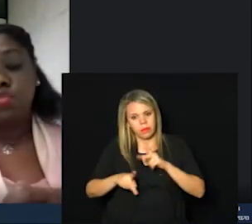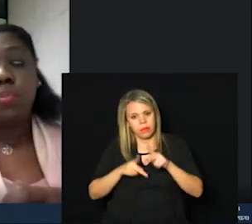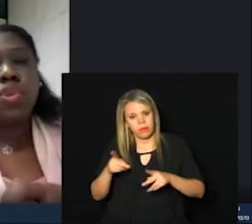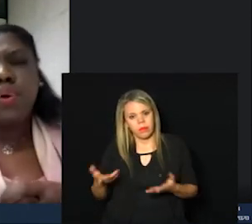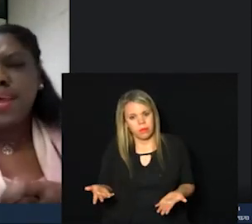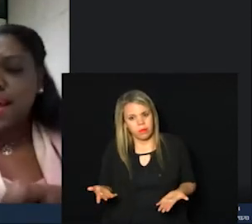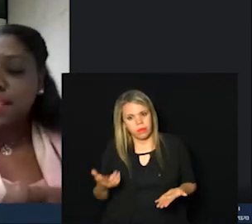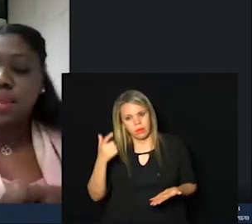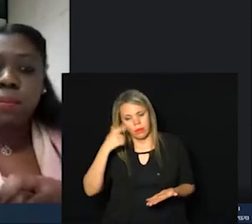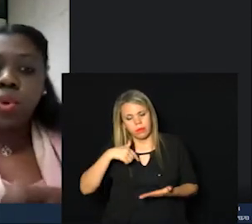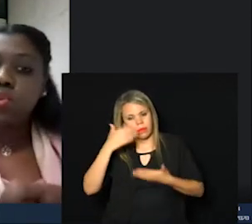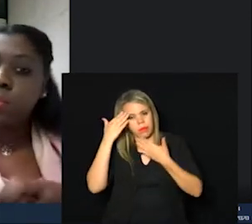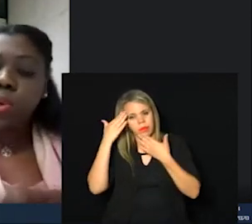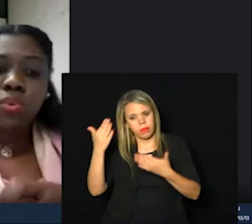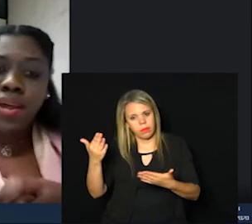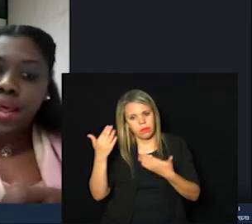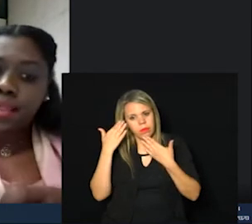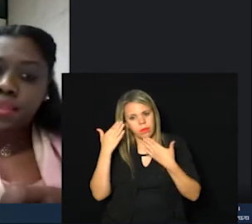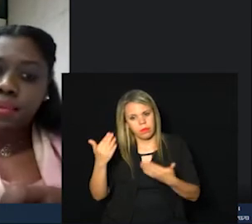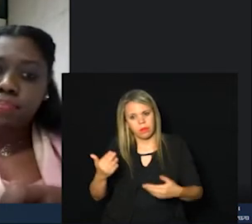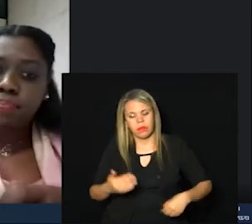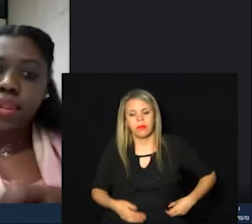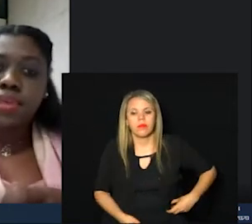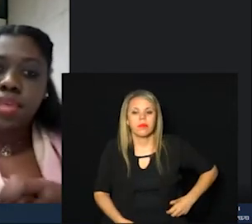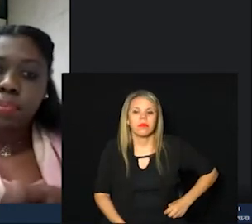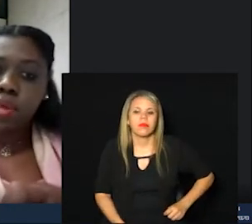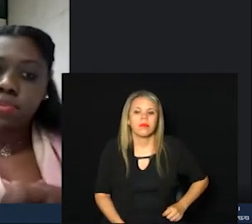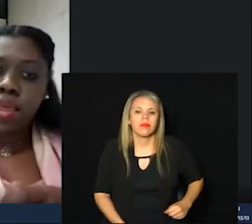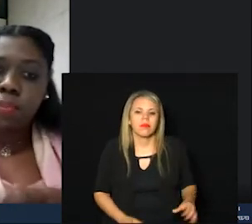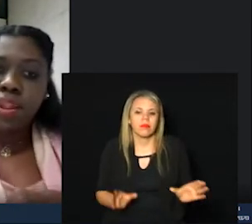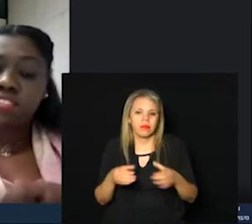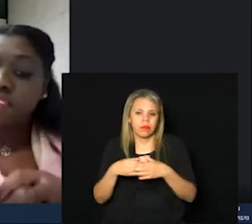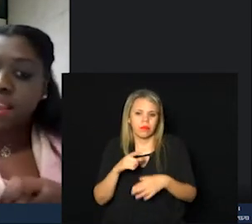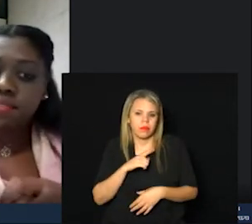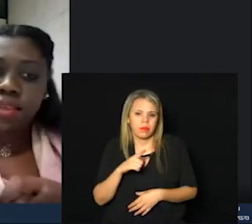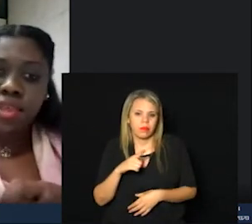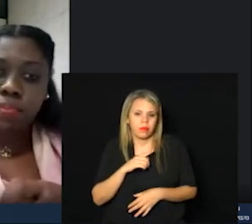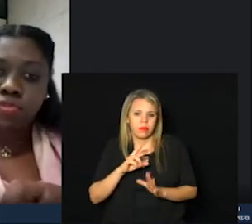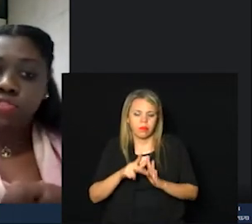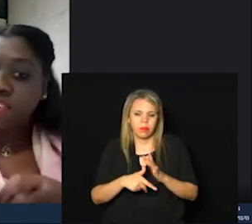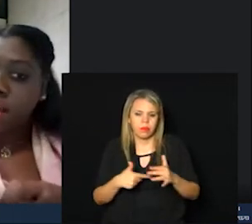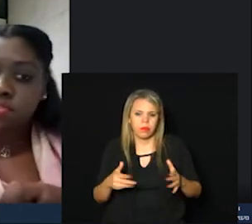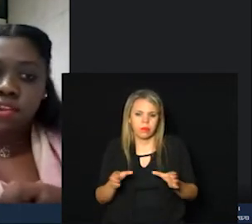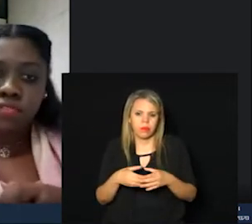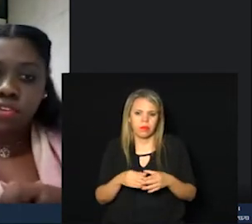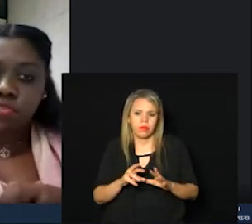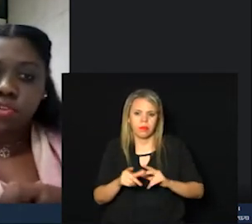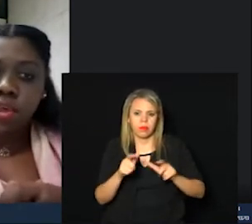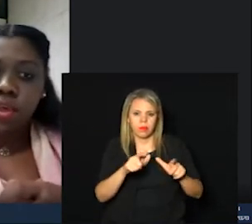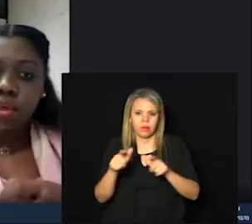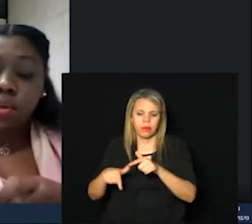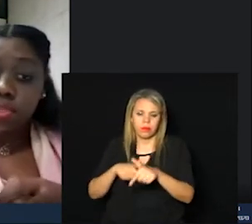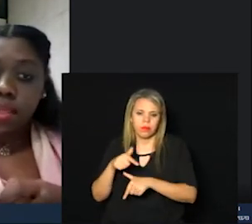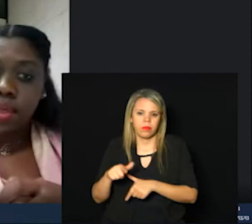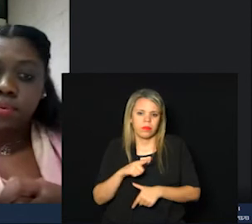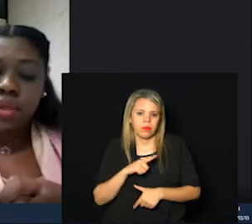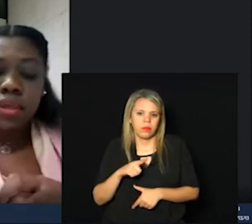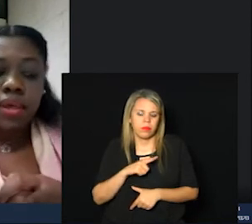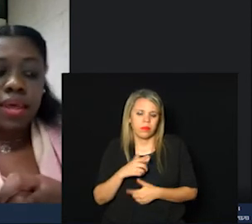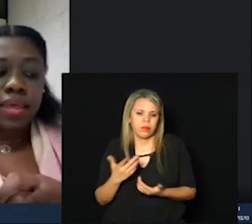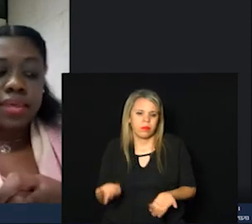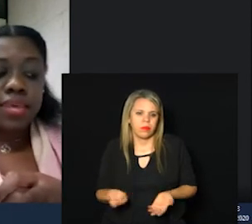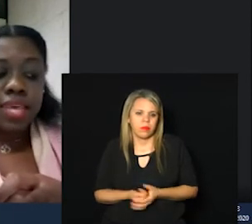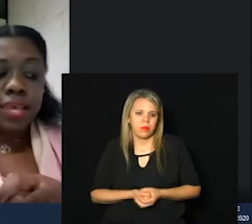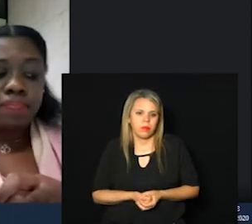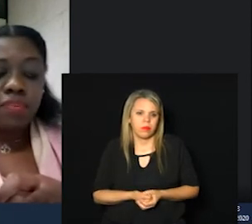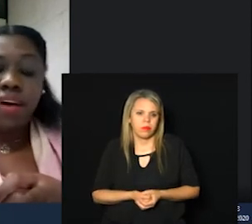Eu sou muito grata, muito, muito grata pela equipe que eu tenho, pelas várias equipes dos vários serviços que eu tenho,